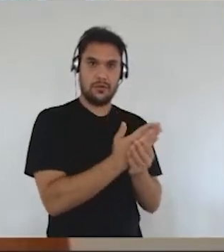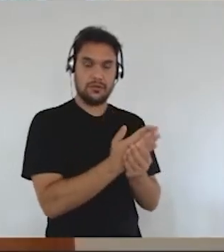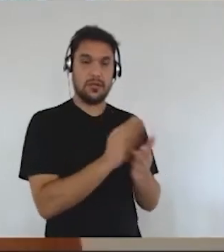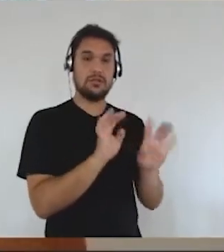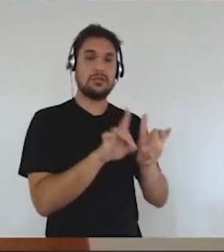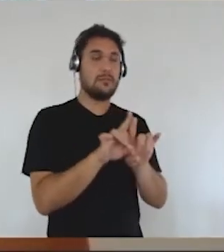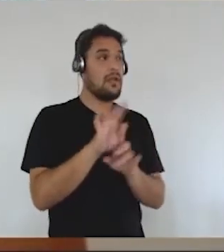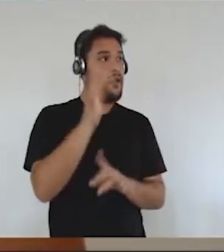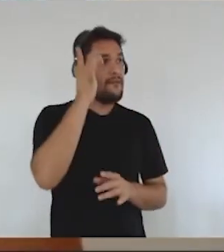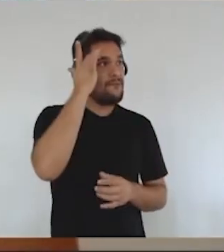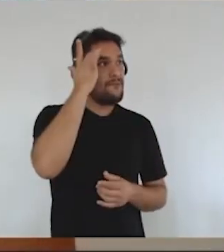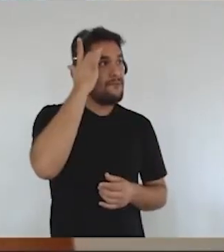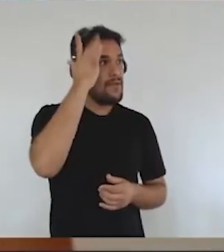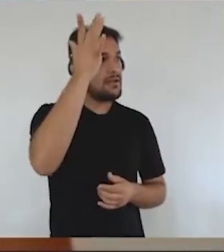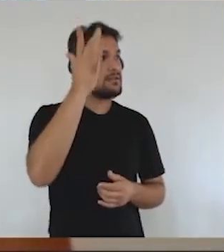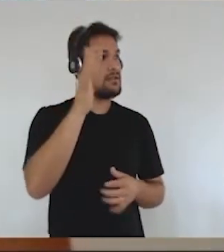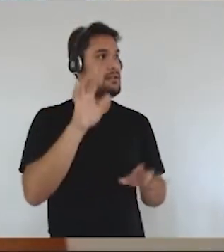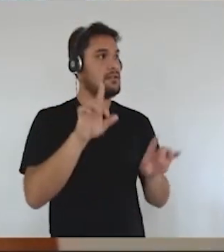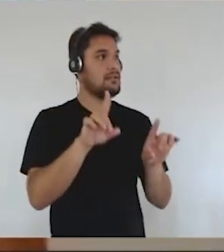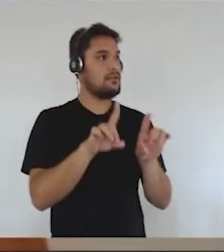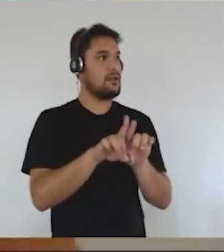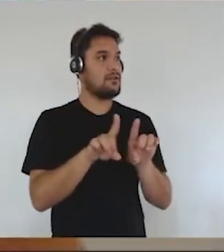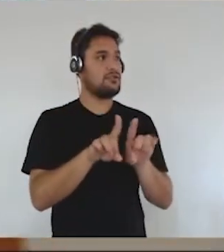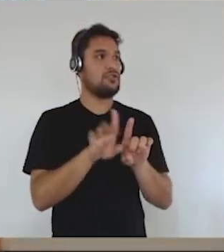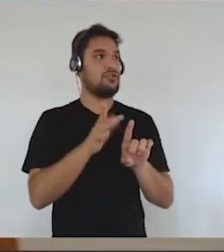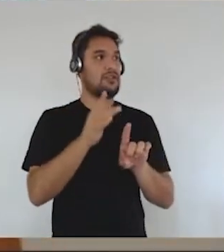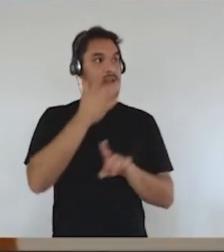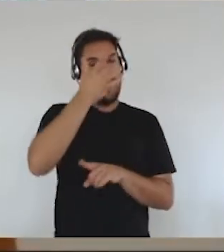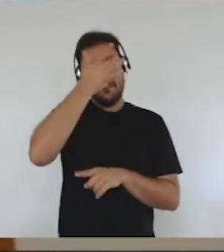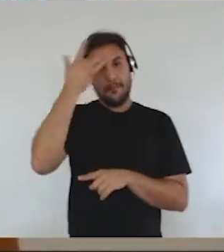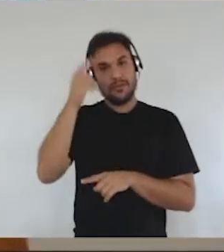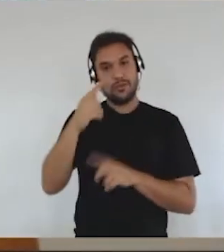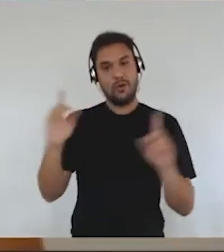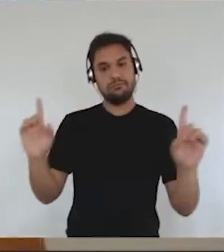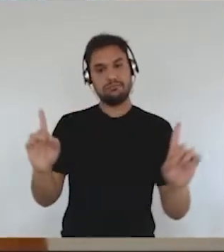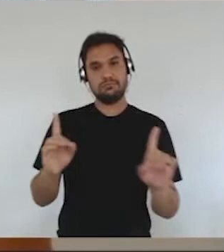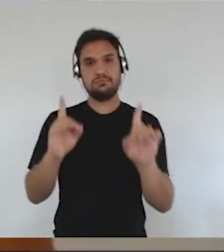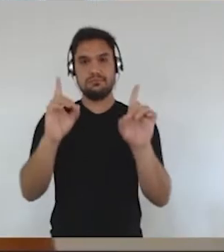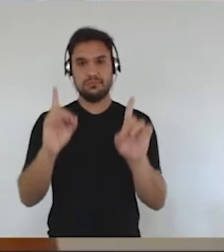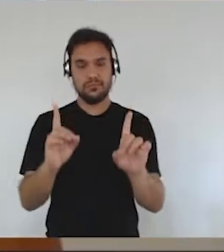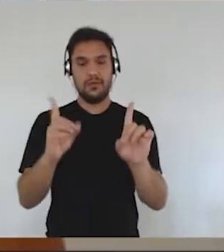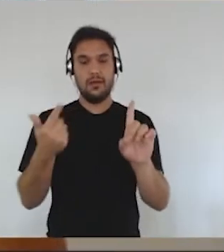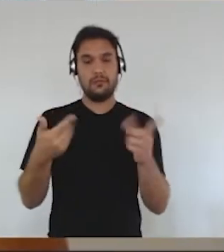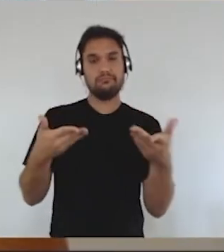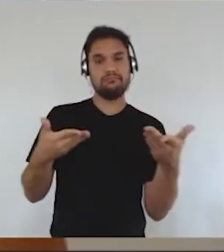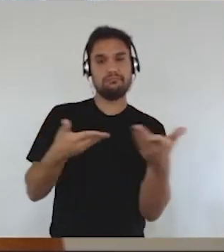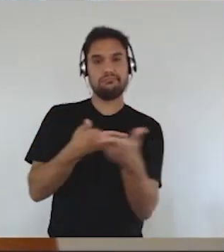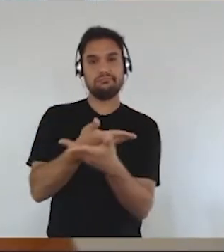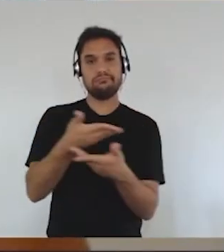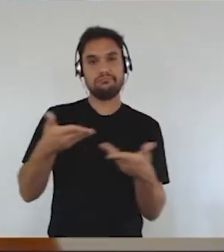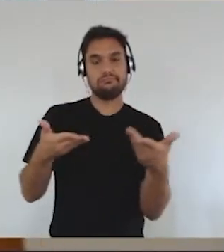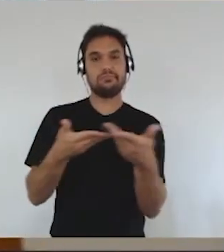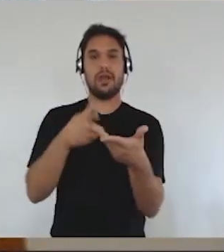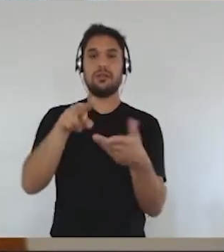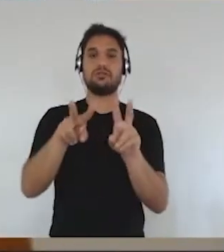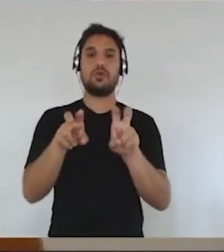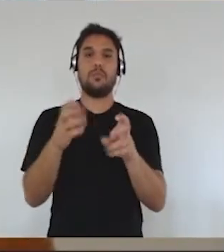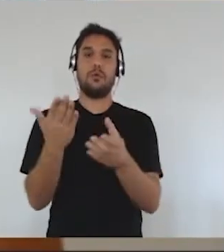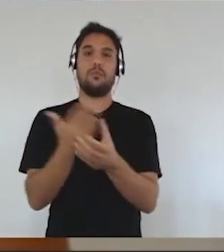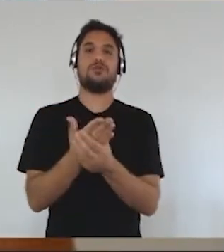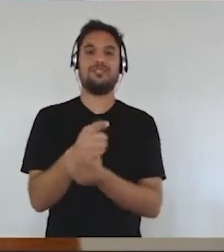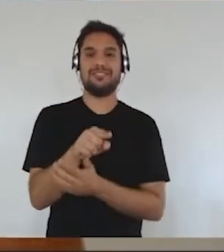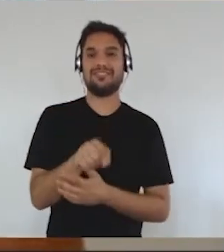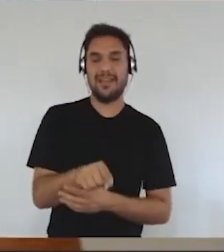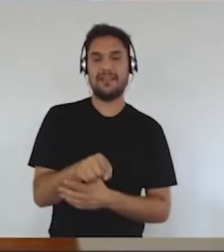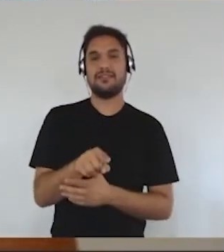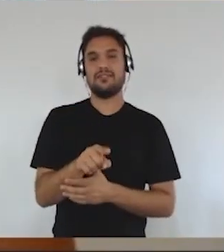a facilidade dos próprios litigantes sentarem e conversarem sobre aquele assunto que os levou ali,